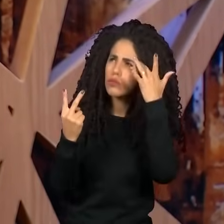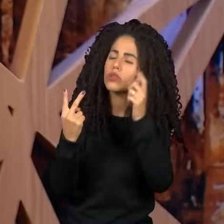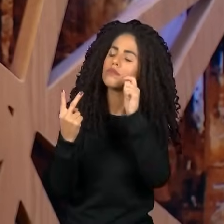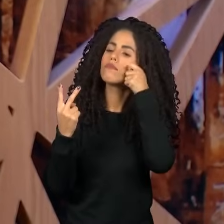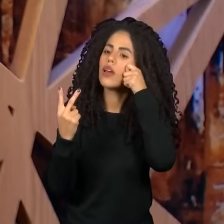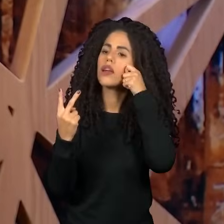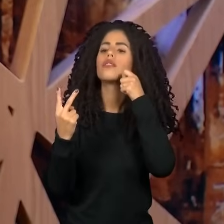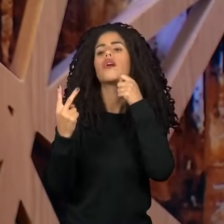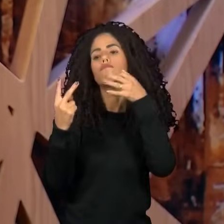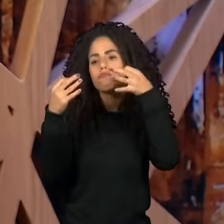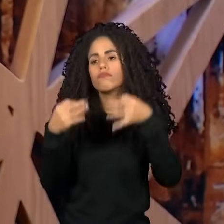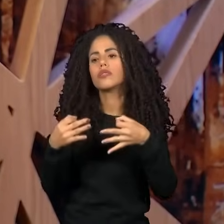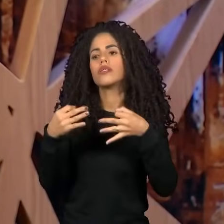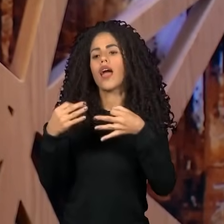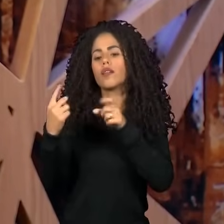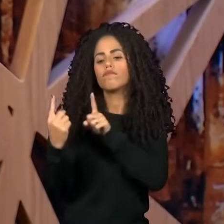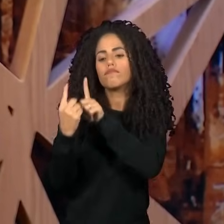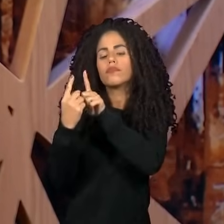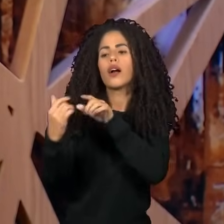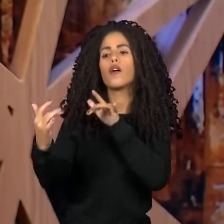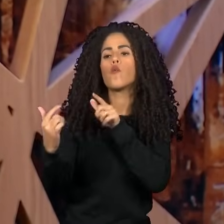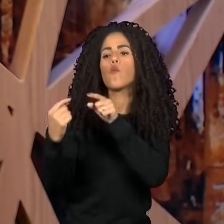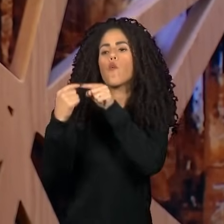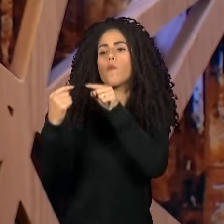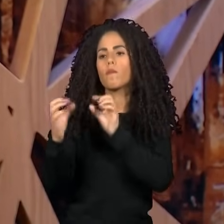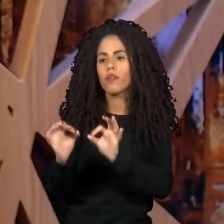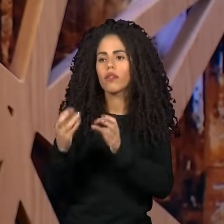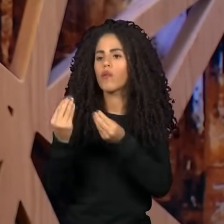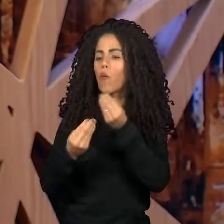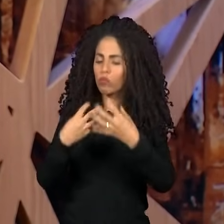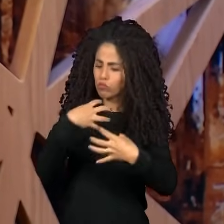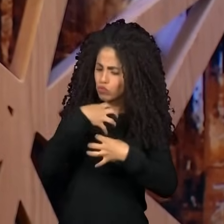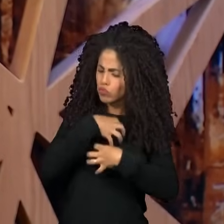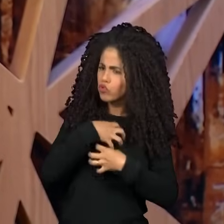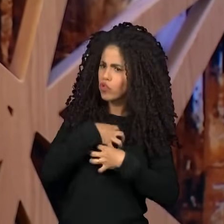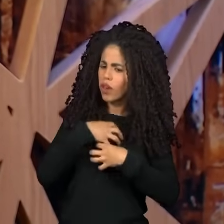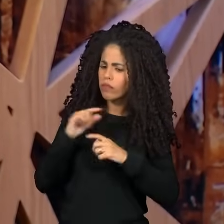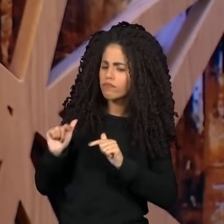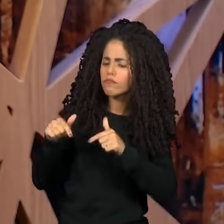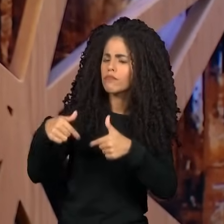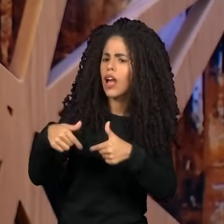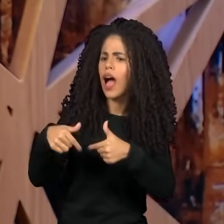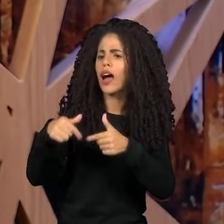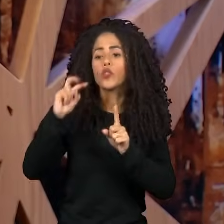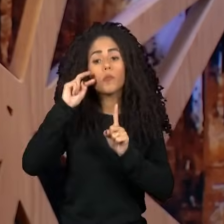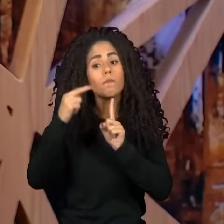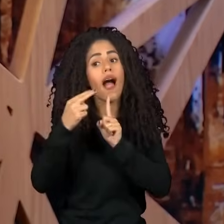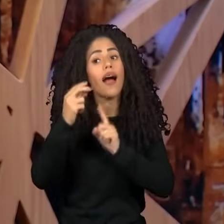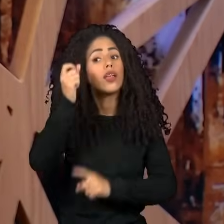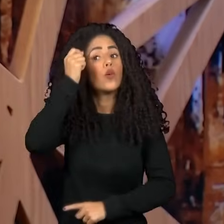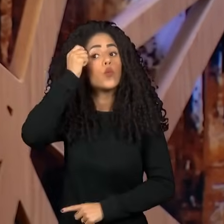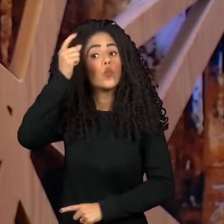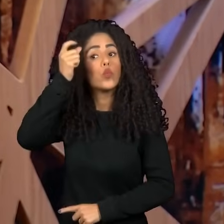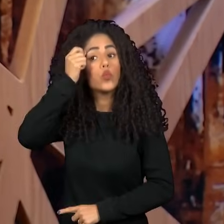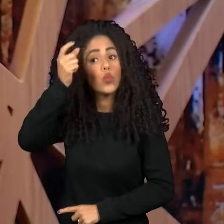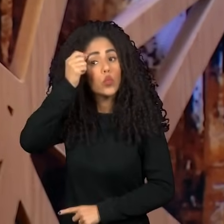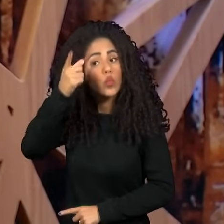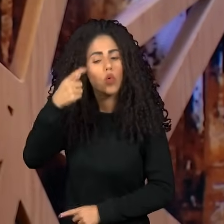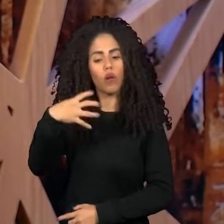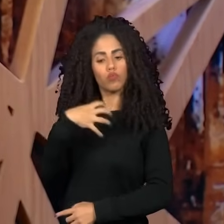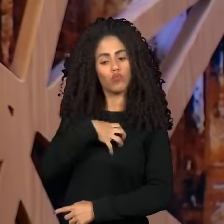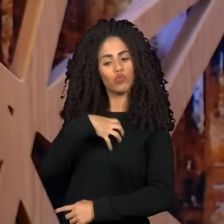relacionamento afrocentrado, né? Porque a afrocentricidade é um comportamento, é uma perspectiva cultural, é